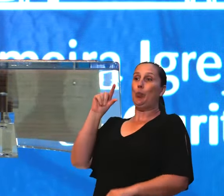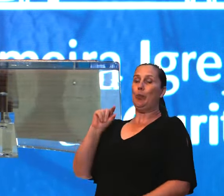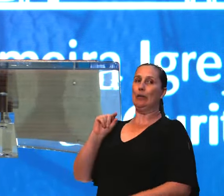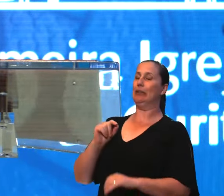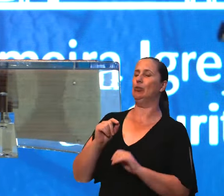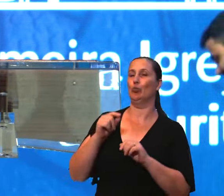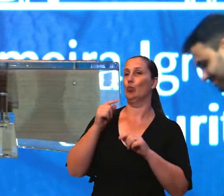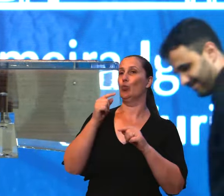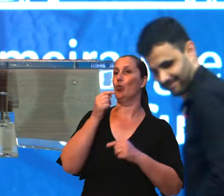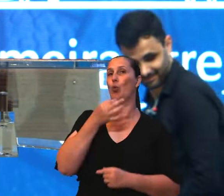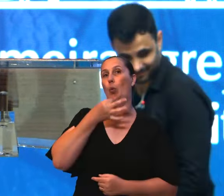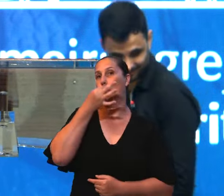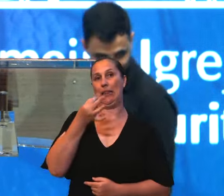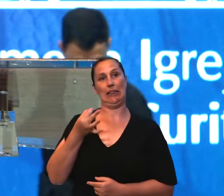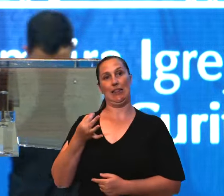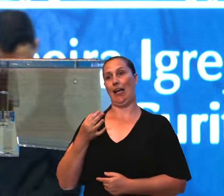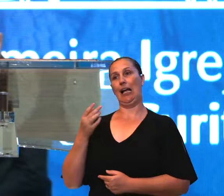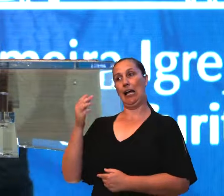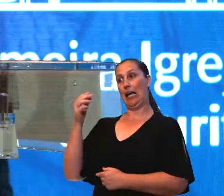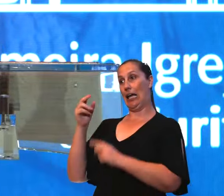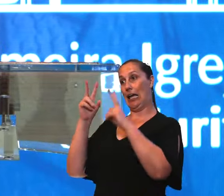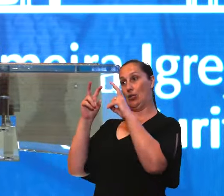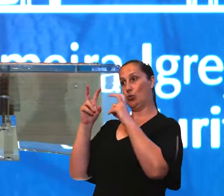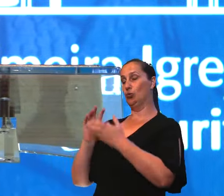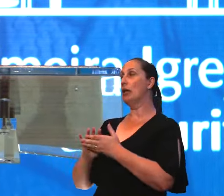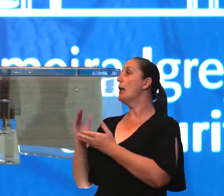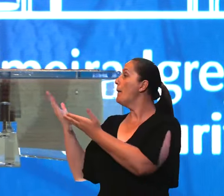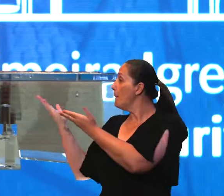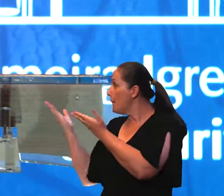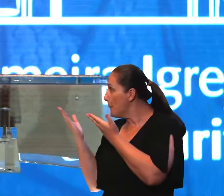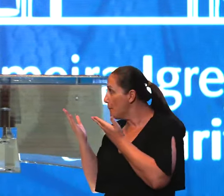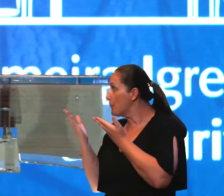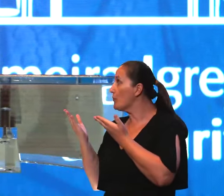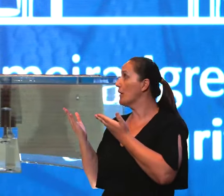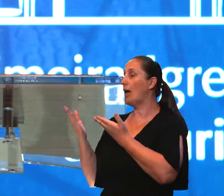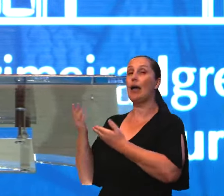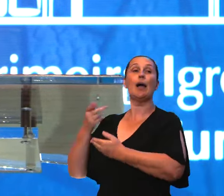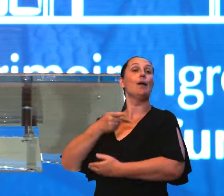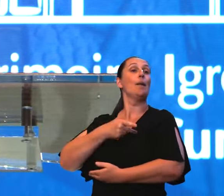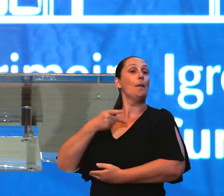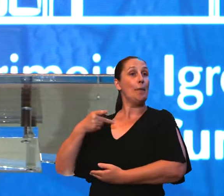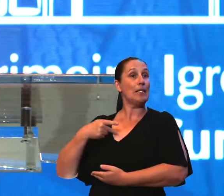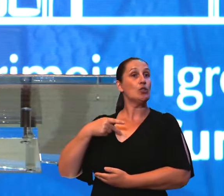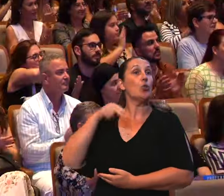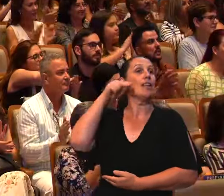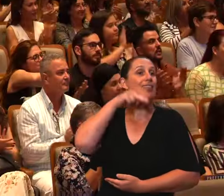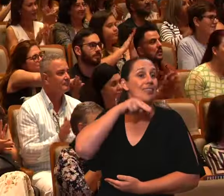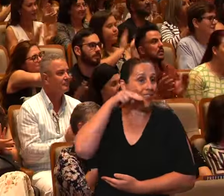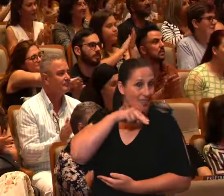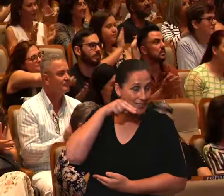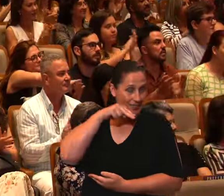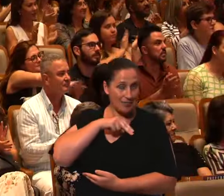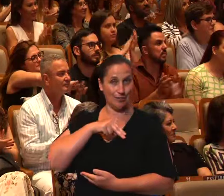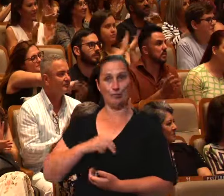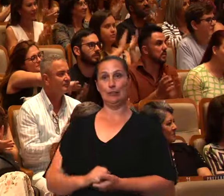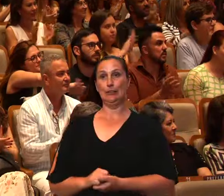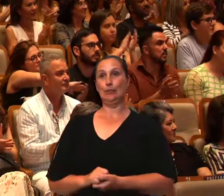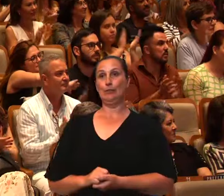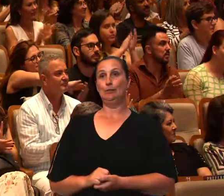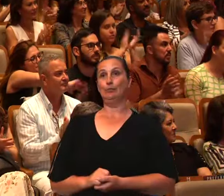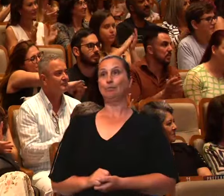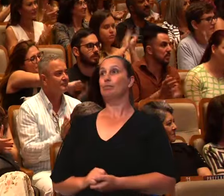assunto mas eu quero convidar pastor n com uma sala de paus pastor Naci que alegria nós